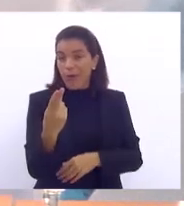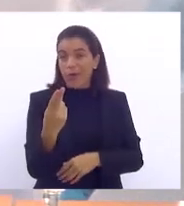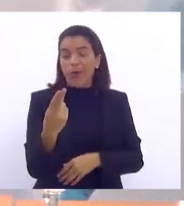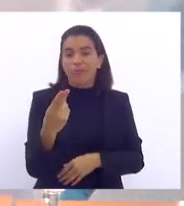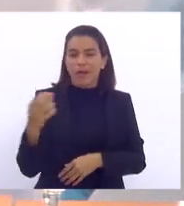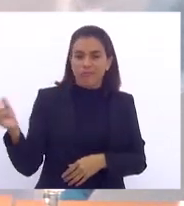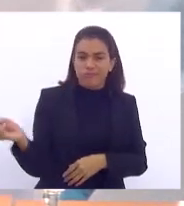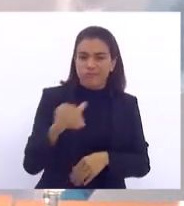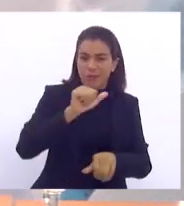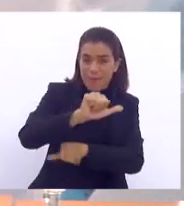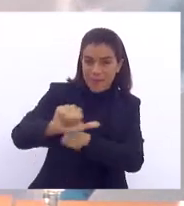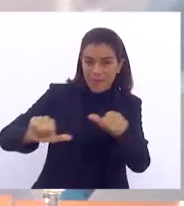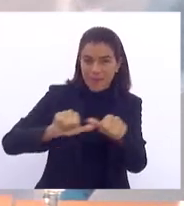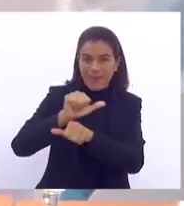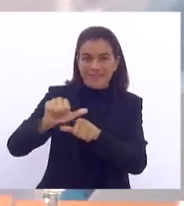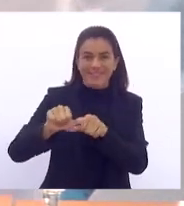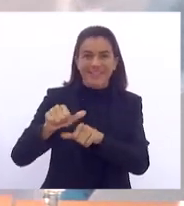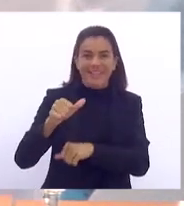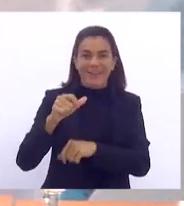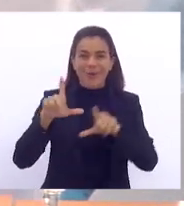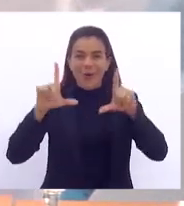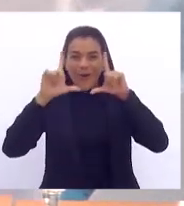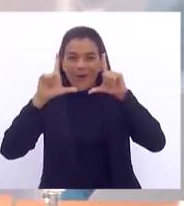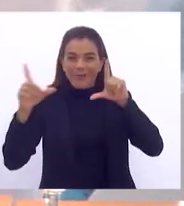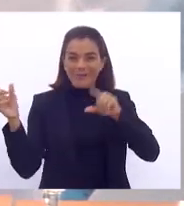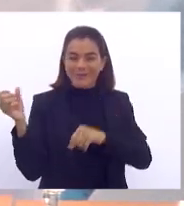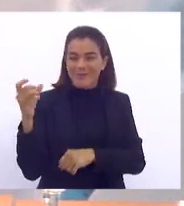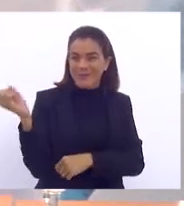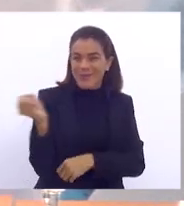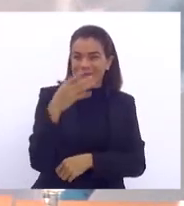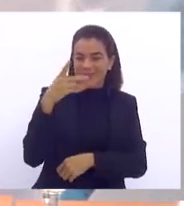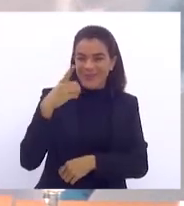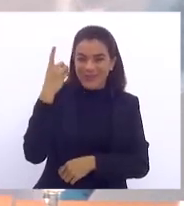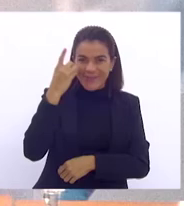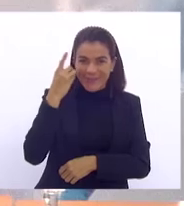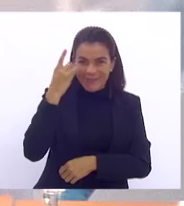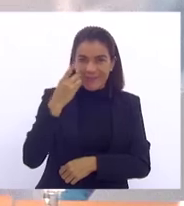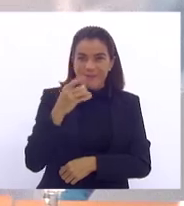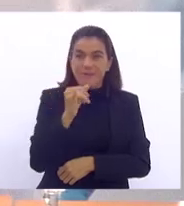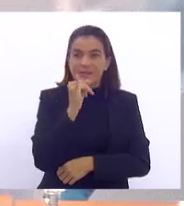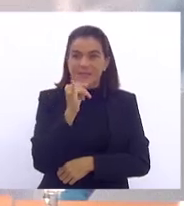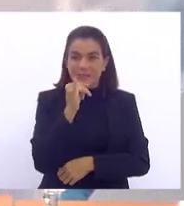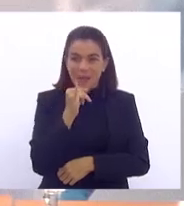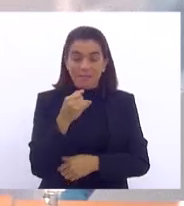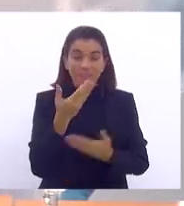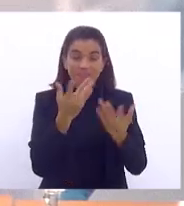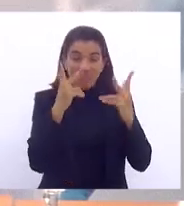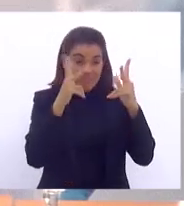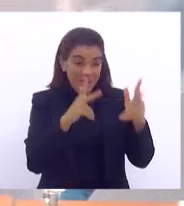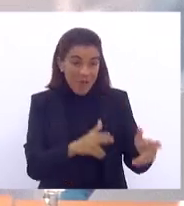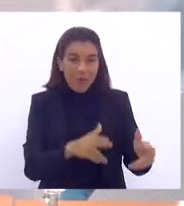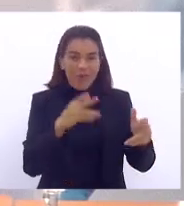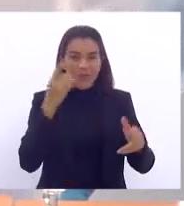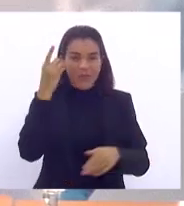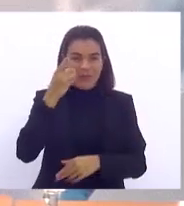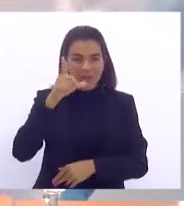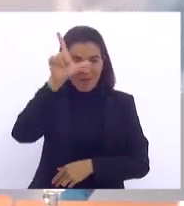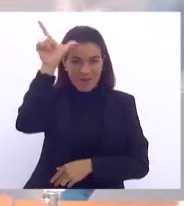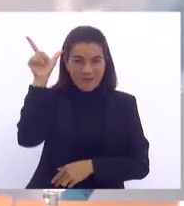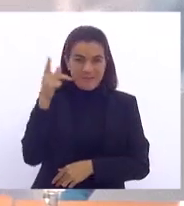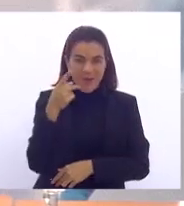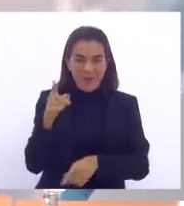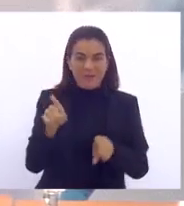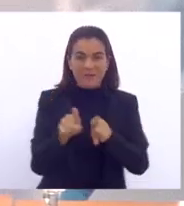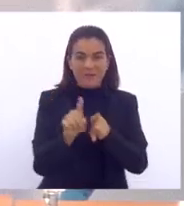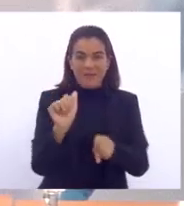renovação do Parlamento se misturando com pessoas do quilate por exemplo de Dr Luiz Paulo de meu querido André Correia